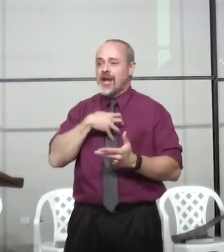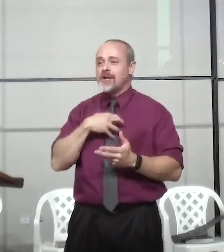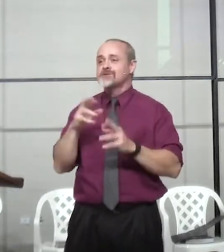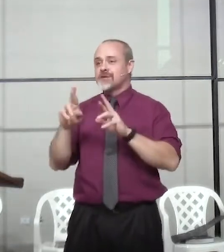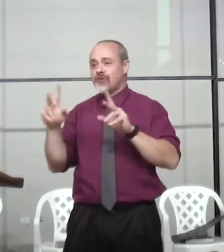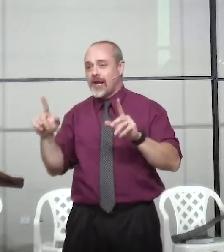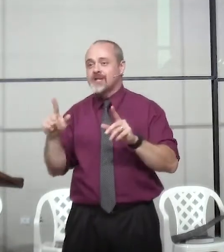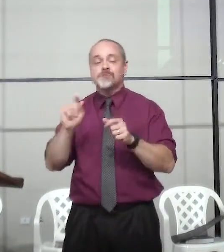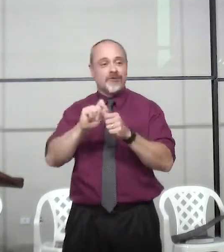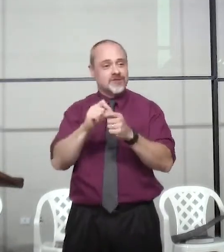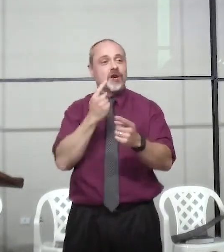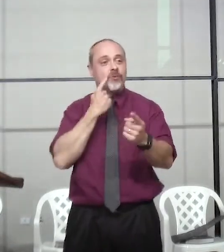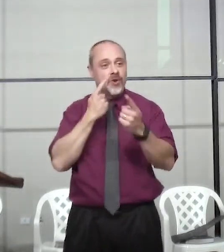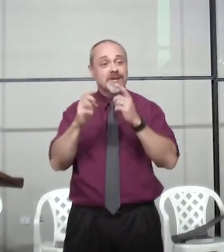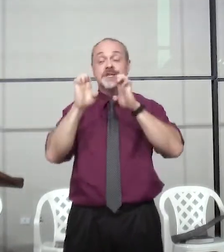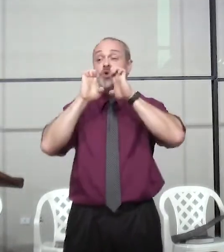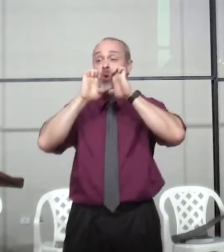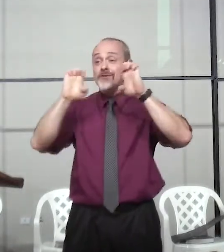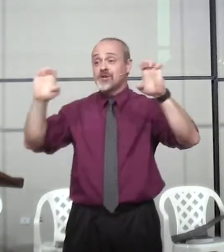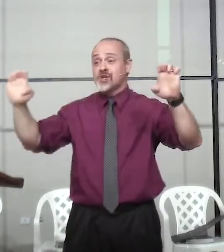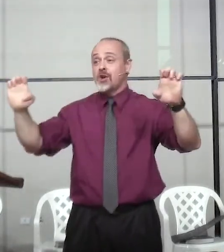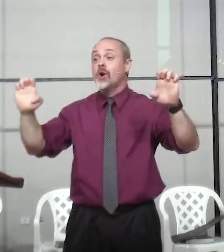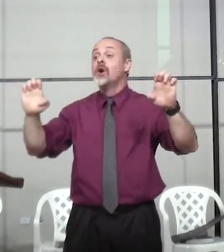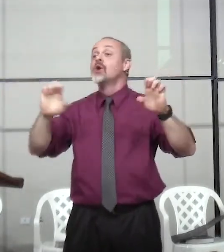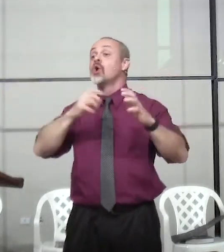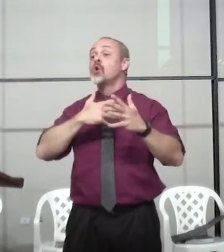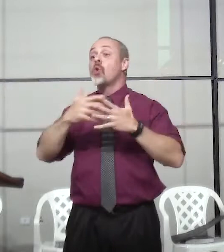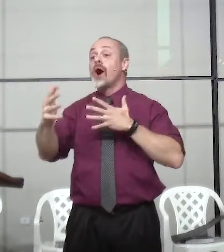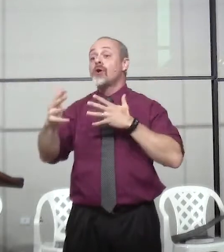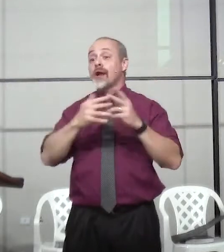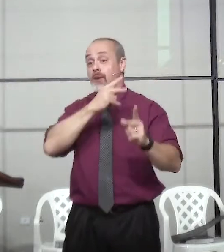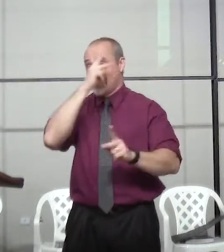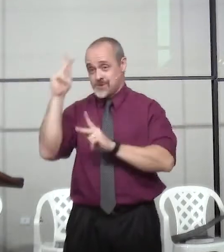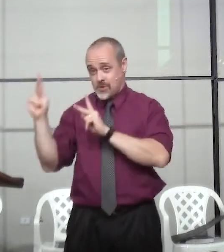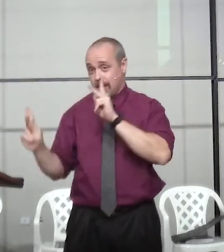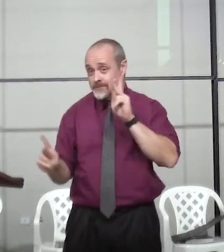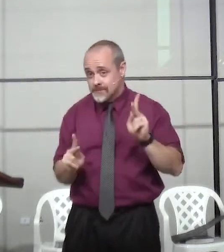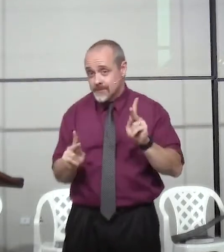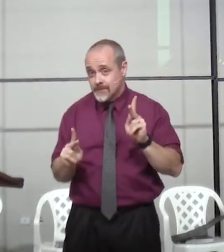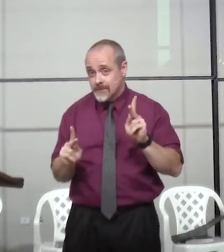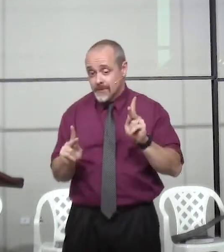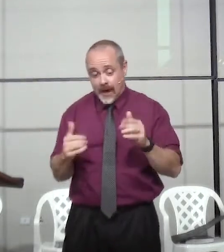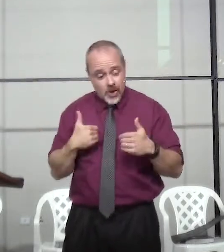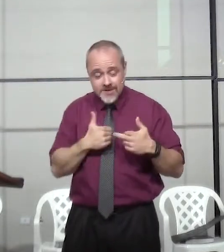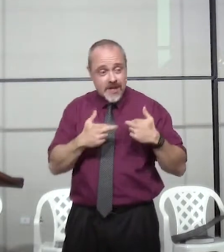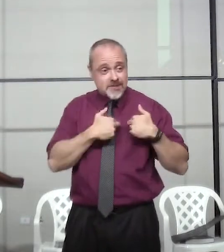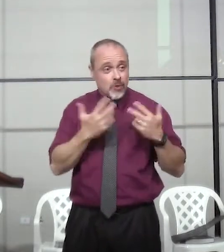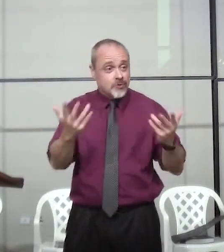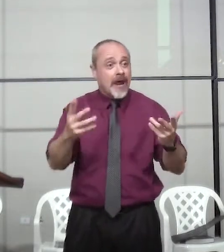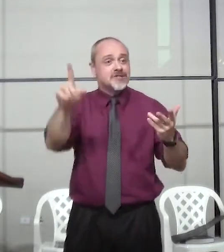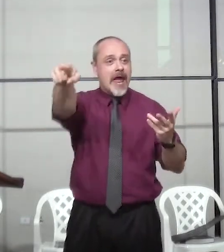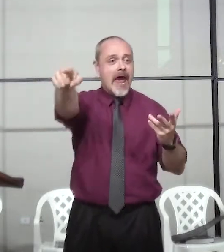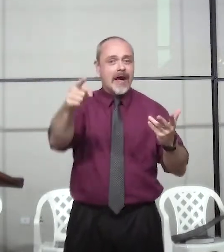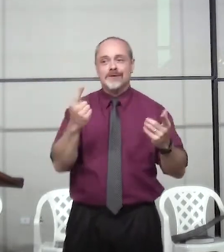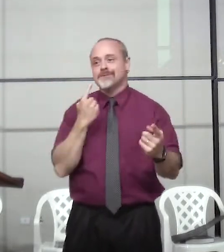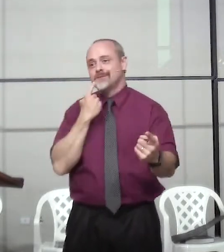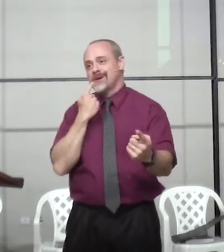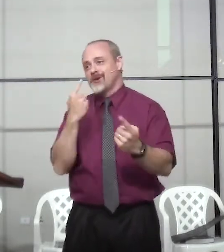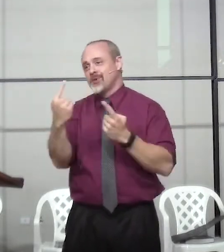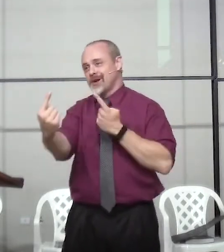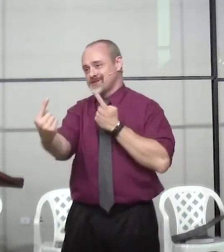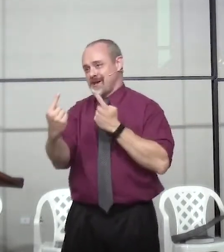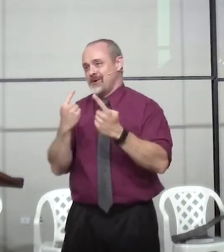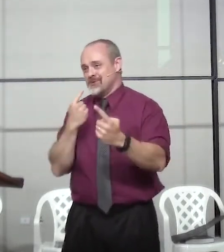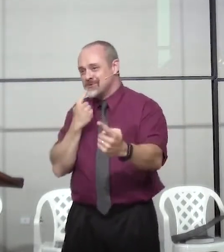aprender jeitos diferentes para fazer a comunicação do Evangelho com qualquer pessoa. A nossa responsabilidade é